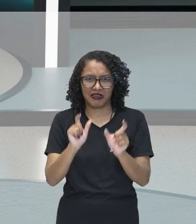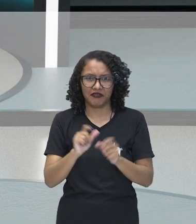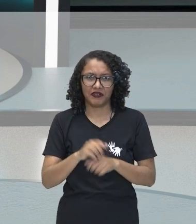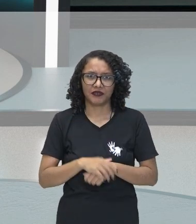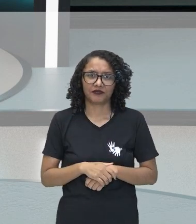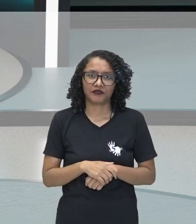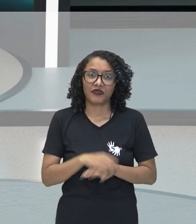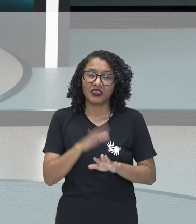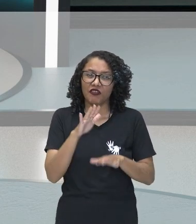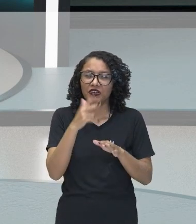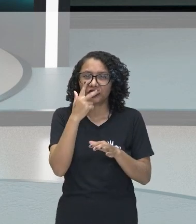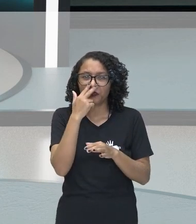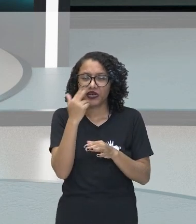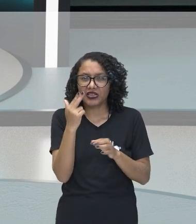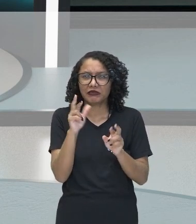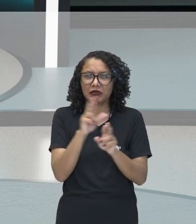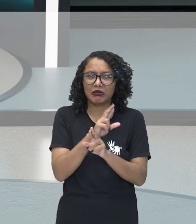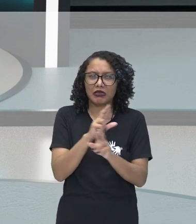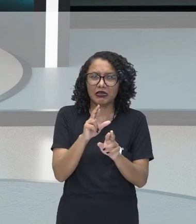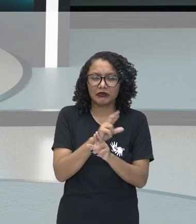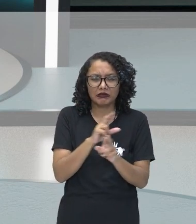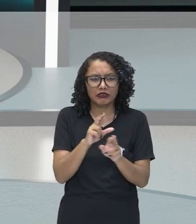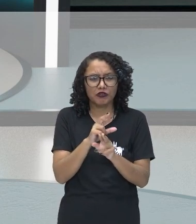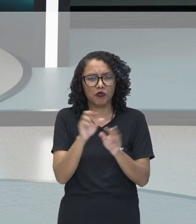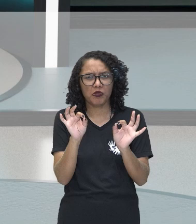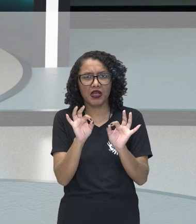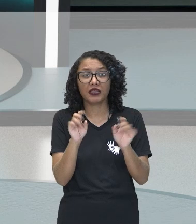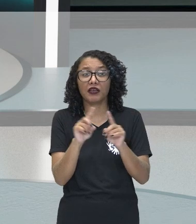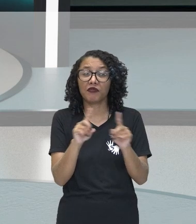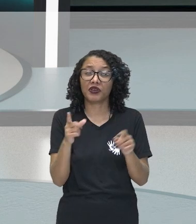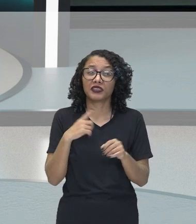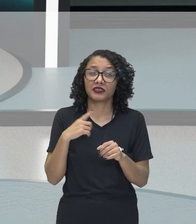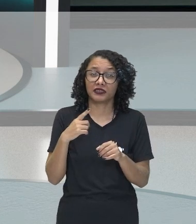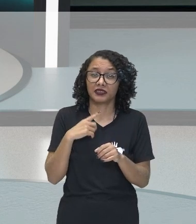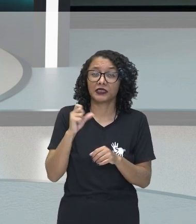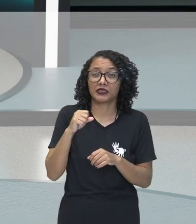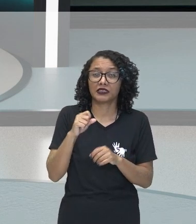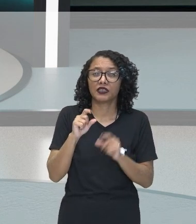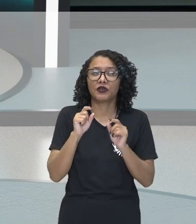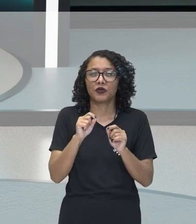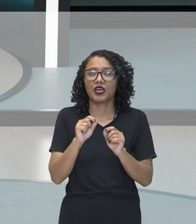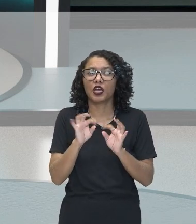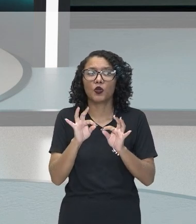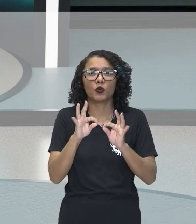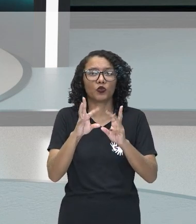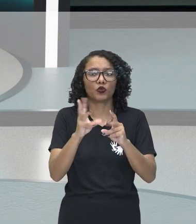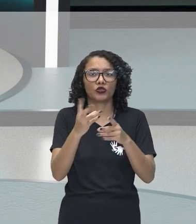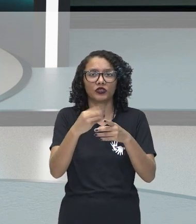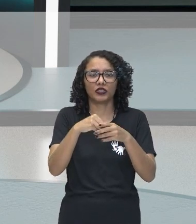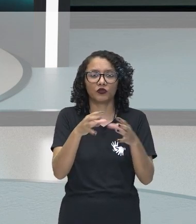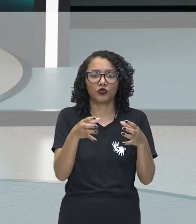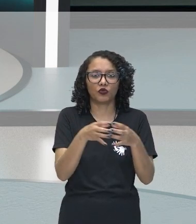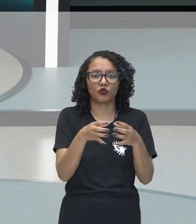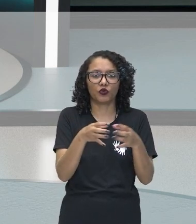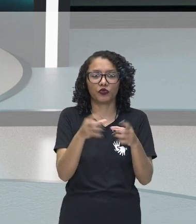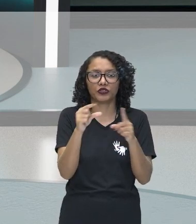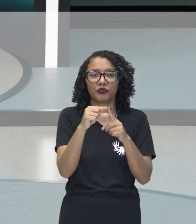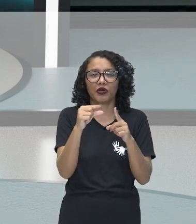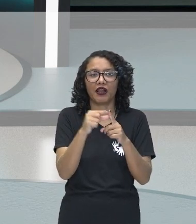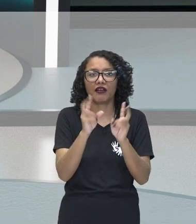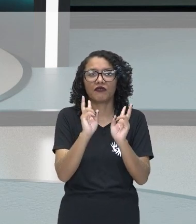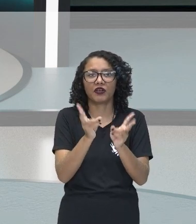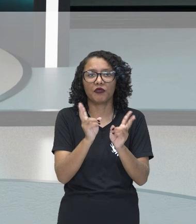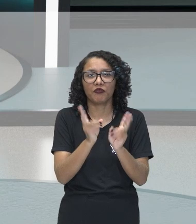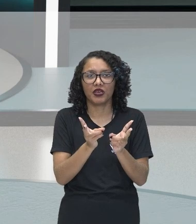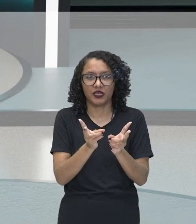vista elas não possuem relação nenhuma, mas elas possuem sim, elas pertencem a uma mesma classe de palavras. O que isso significa?